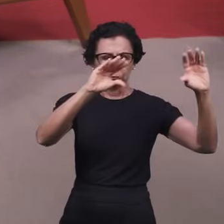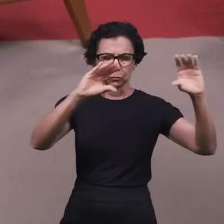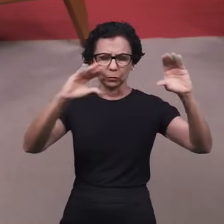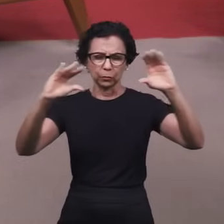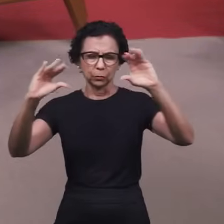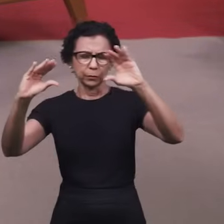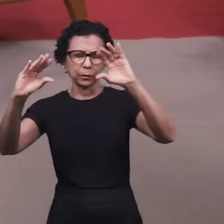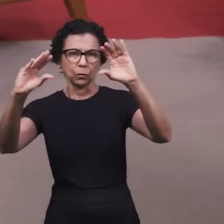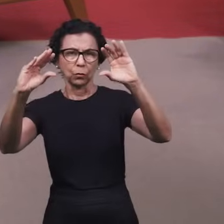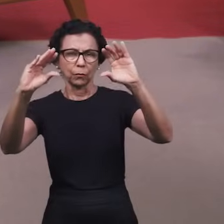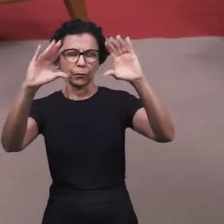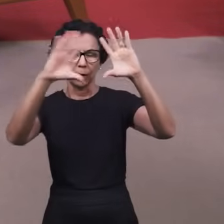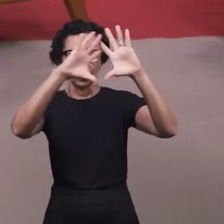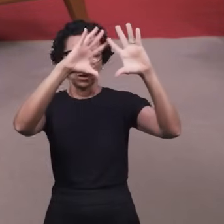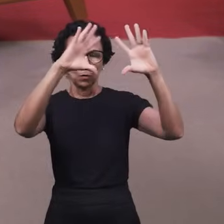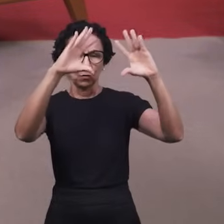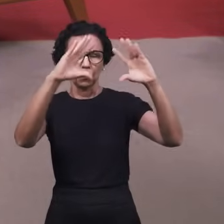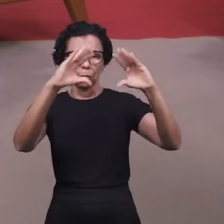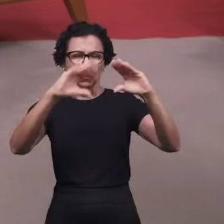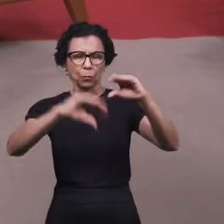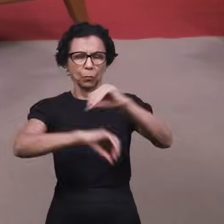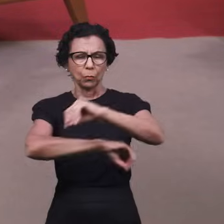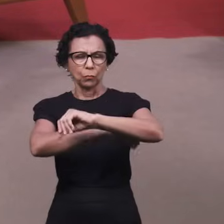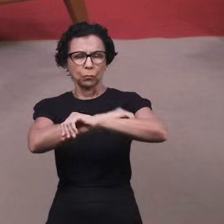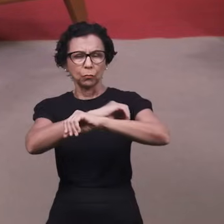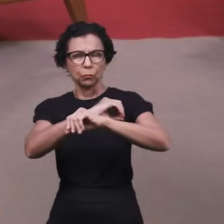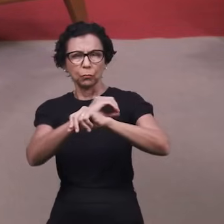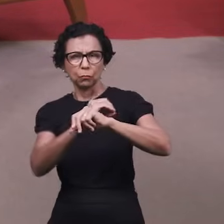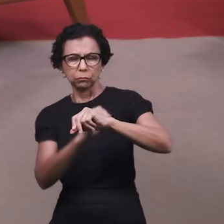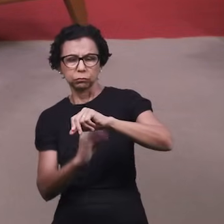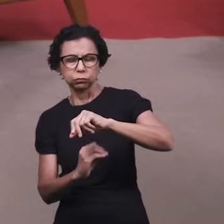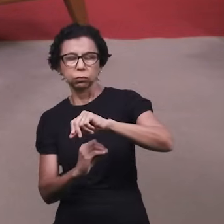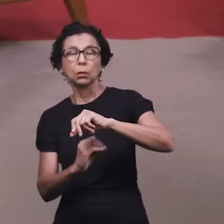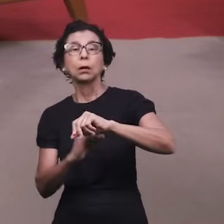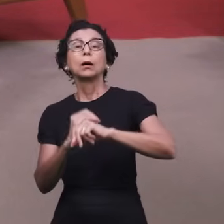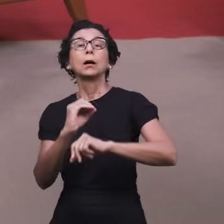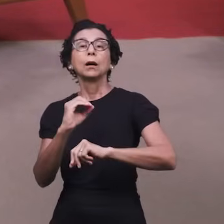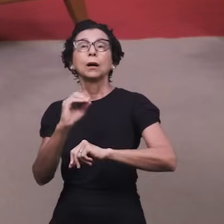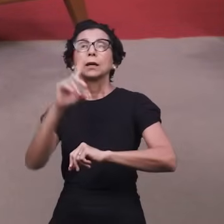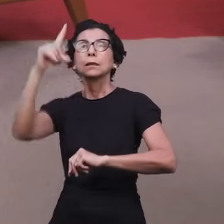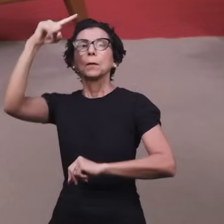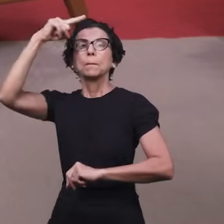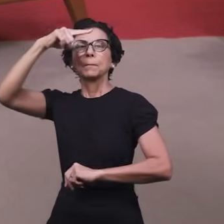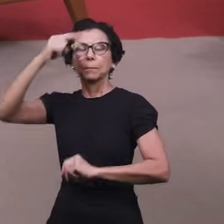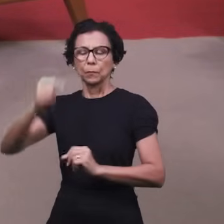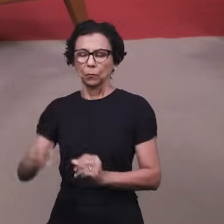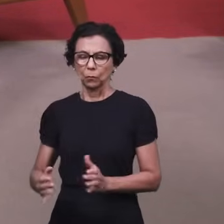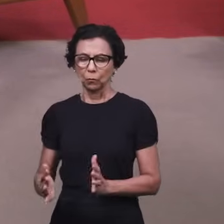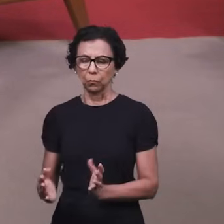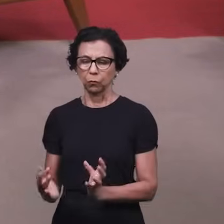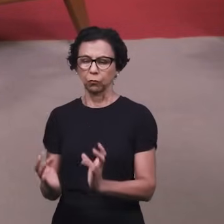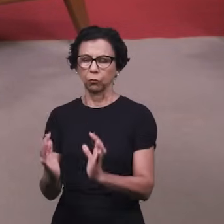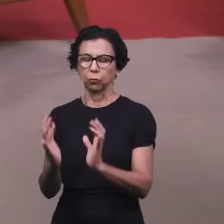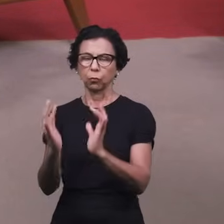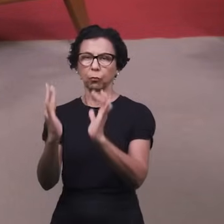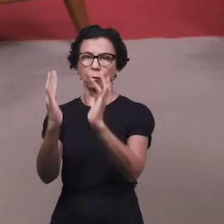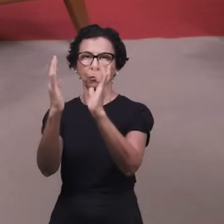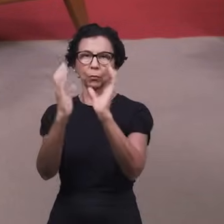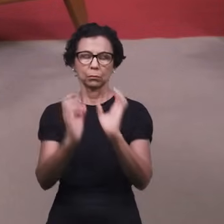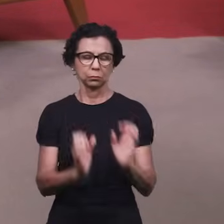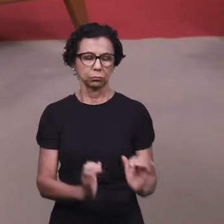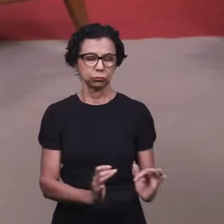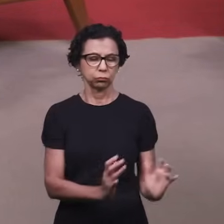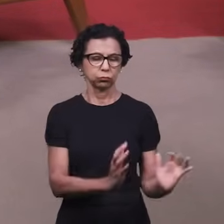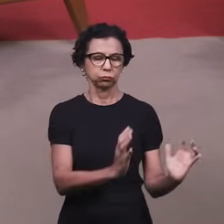para aquecer do frio. Amém. Então, Deus, A luz para caminhar, para né? caminhar, né? E Tudo a luz do profético, arraial, né? tudo profético.